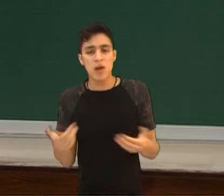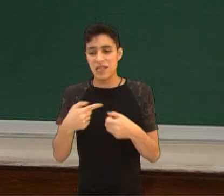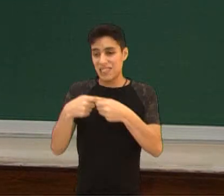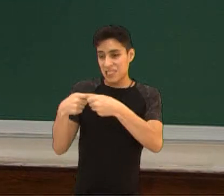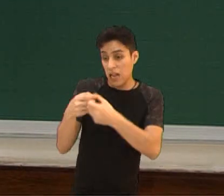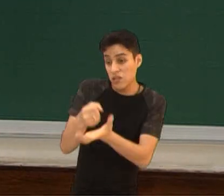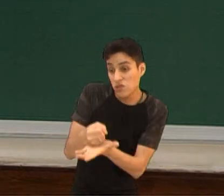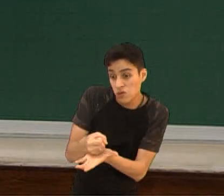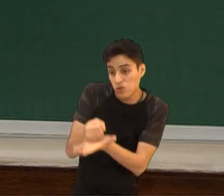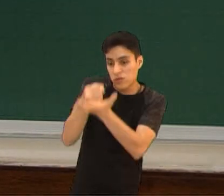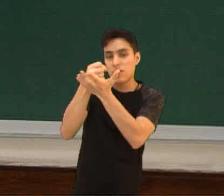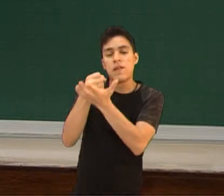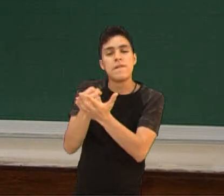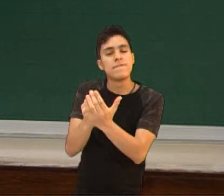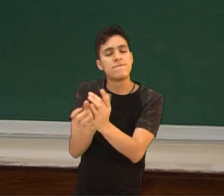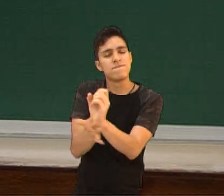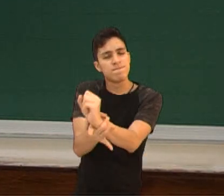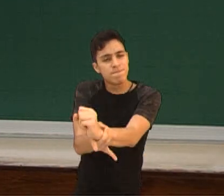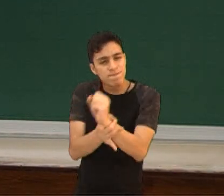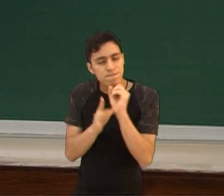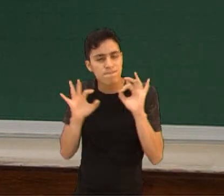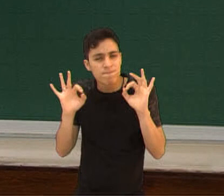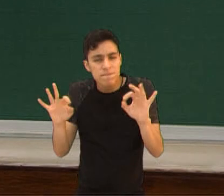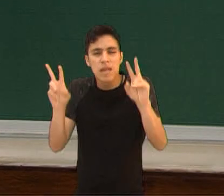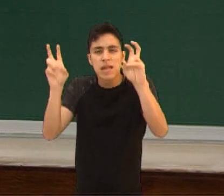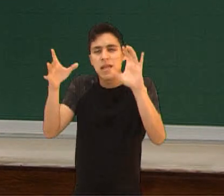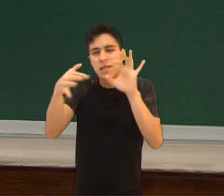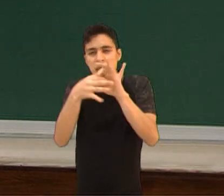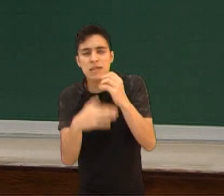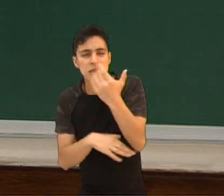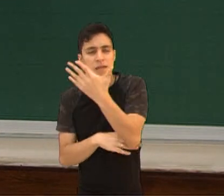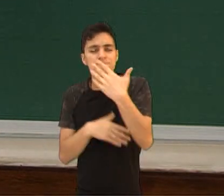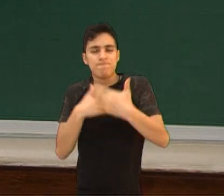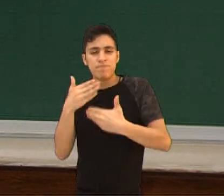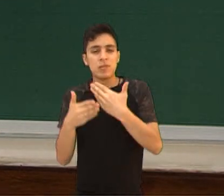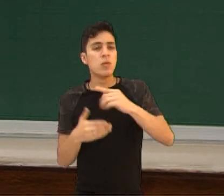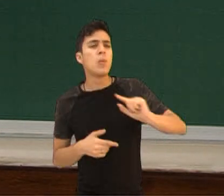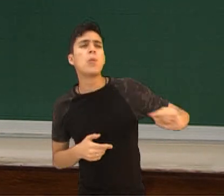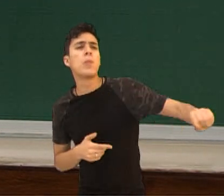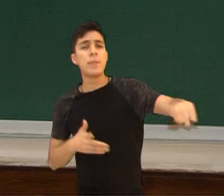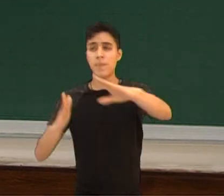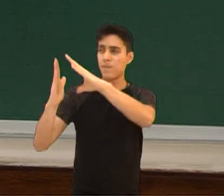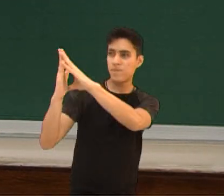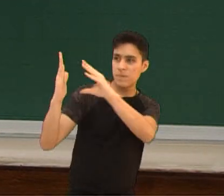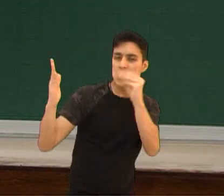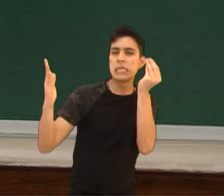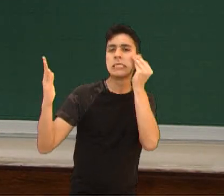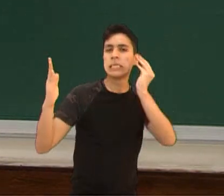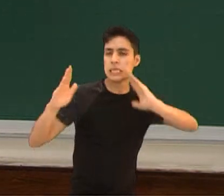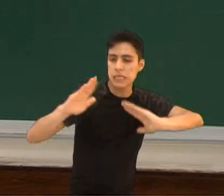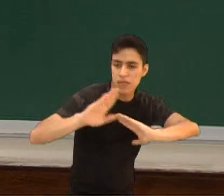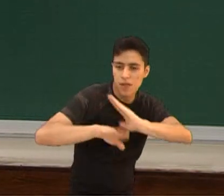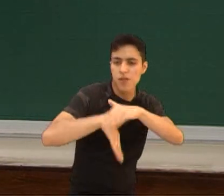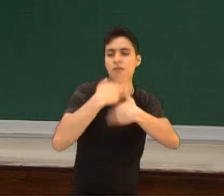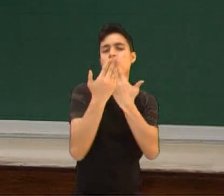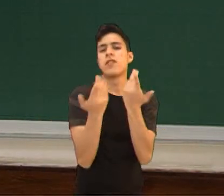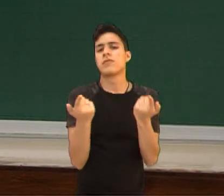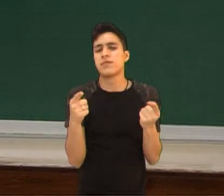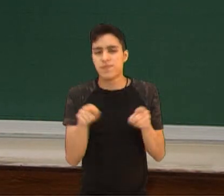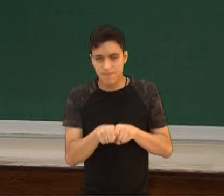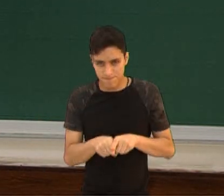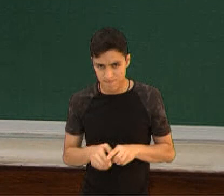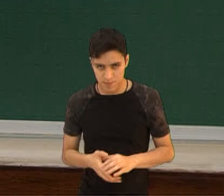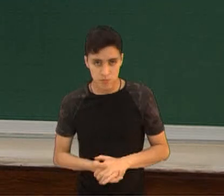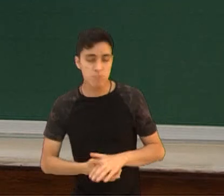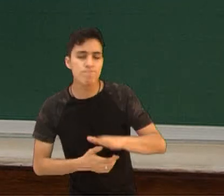sustentáveis. Isso já está acontecendo na Europa e esse modelo vem sendo seguido pelo restante do mundo. Para vocês terem uma